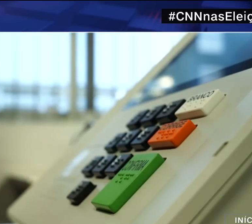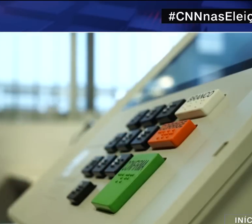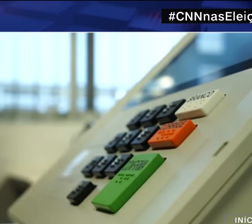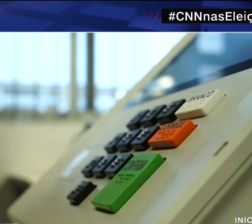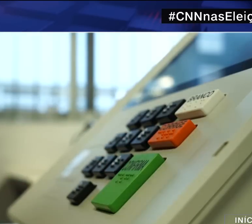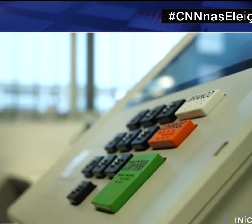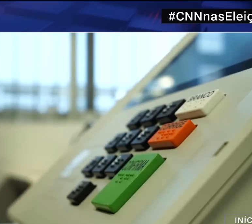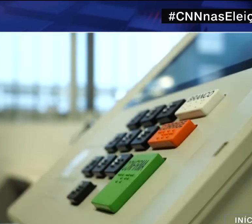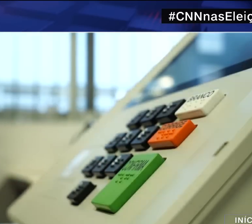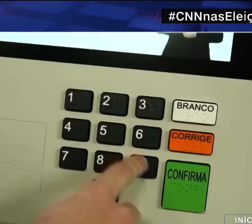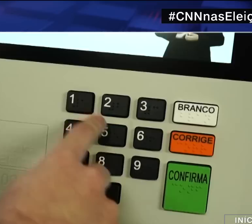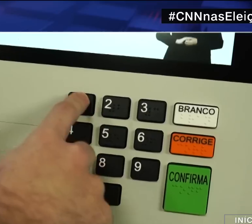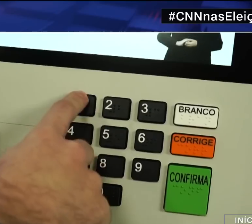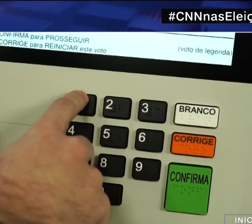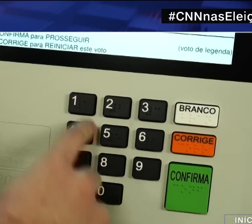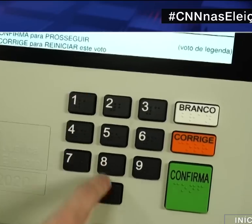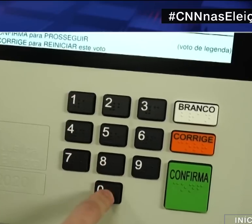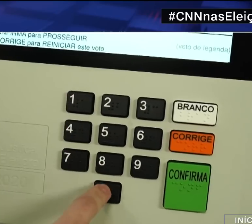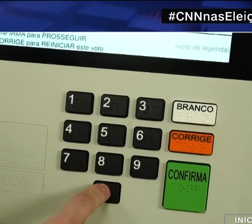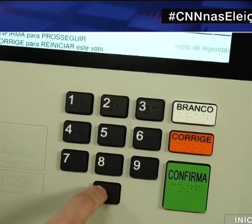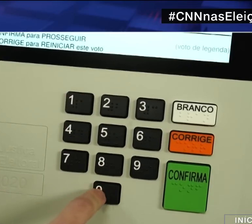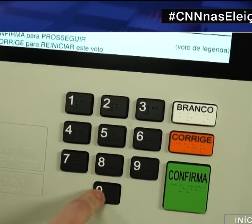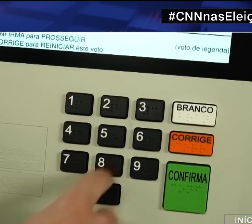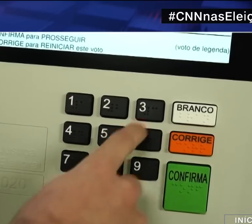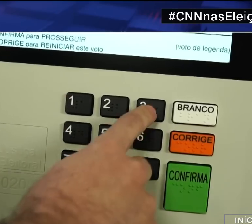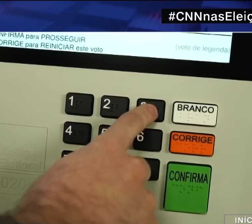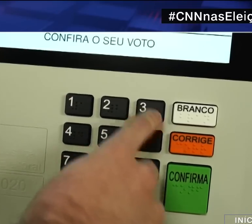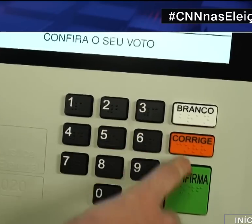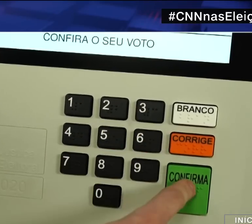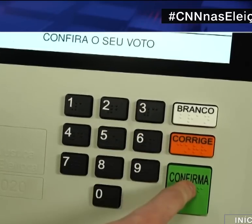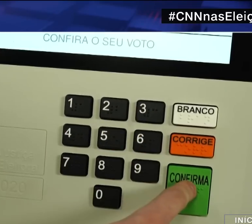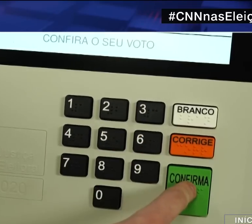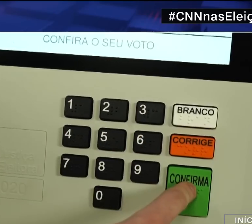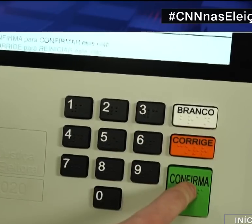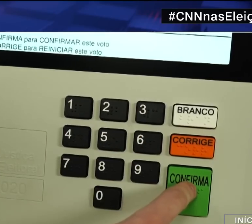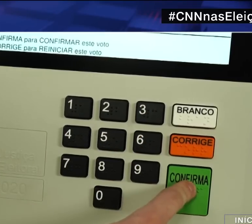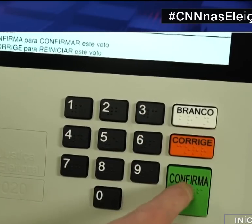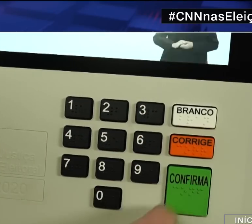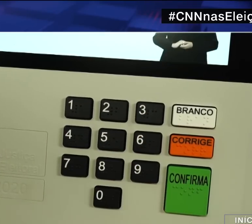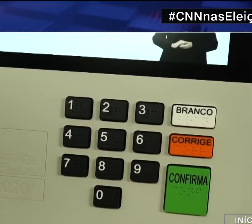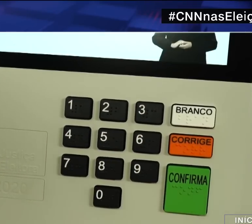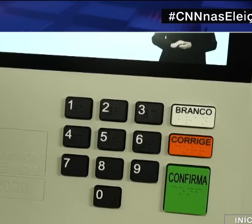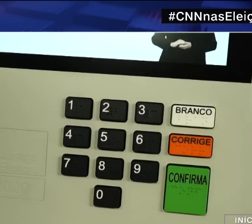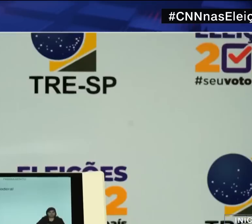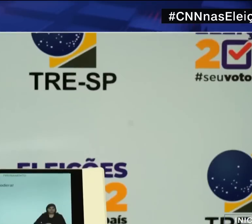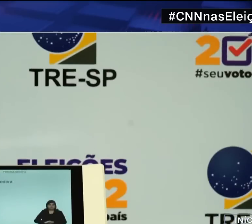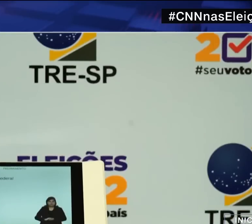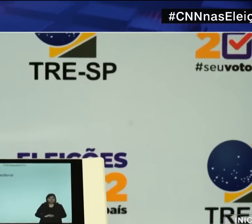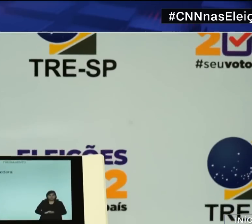E aí se estabelece se aquele local vai ter ou não, não é uma regra geral para todo o país.